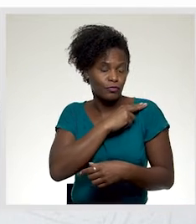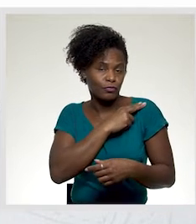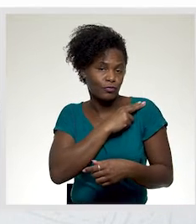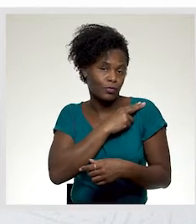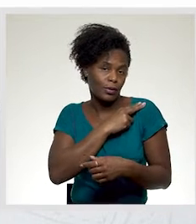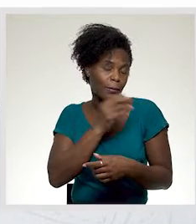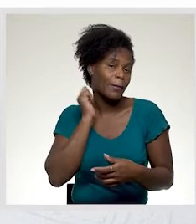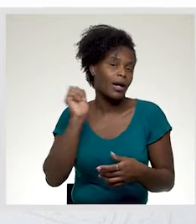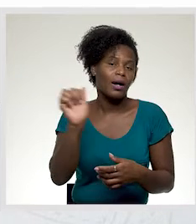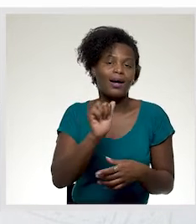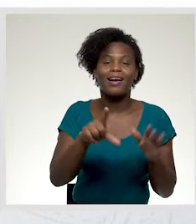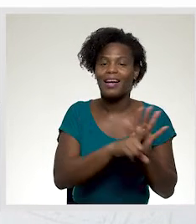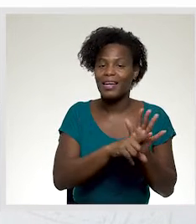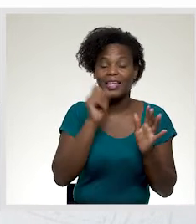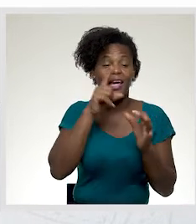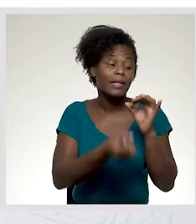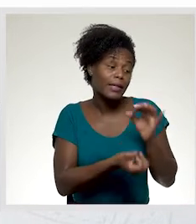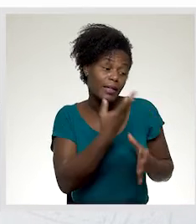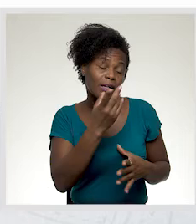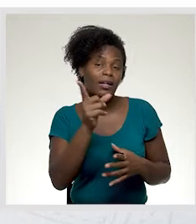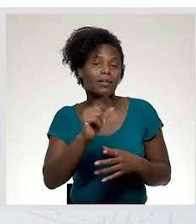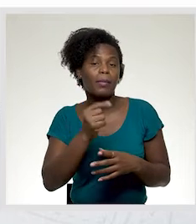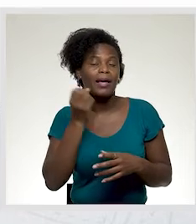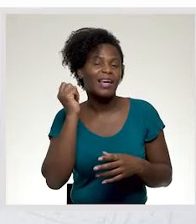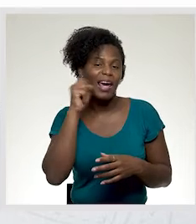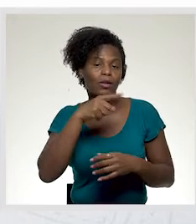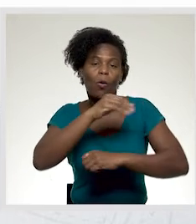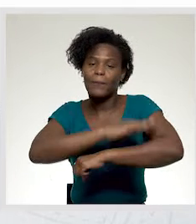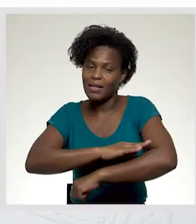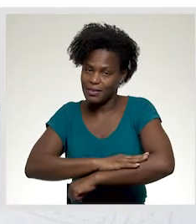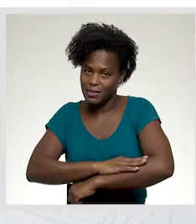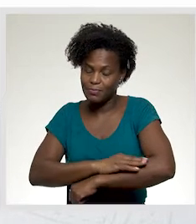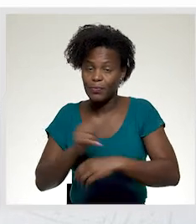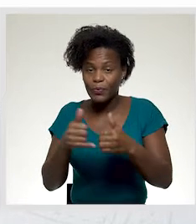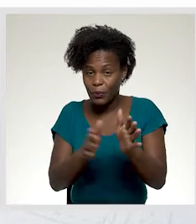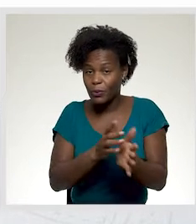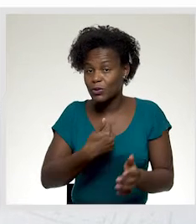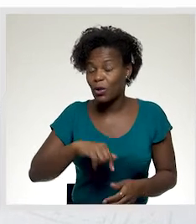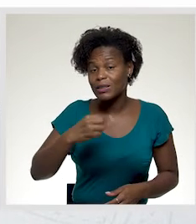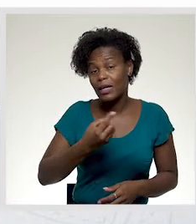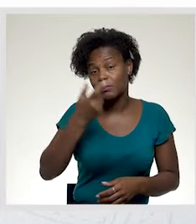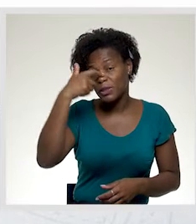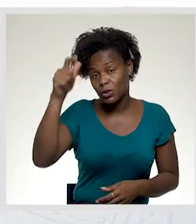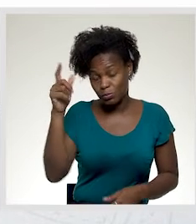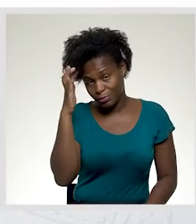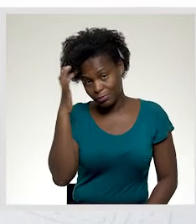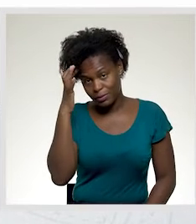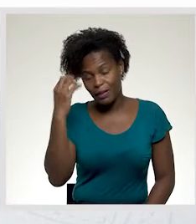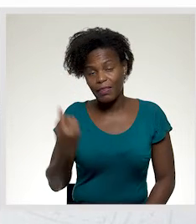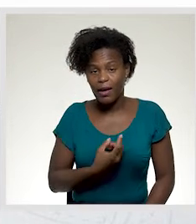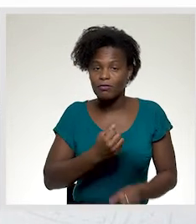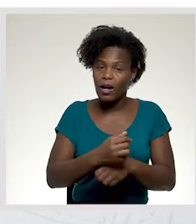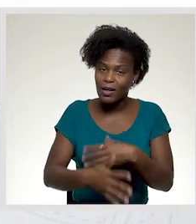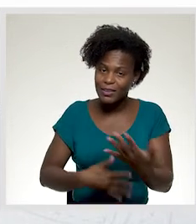lei. Aquele que cria e aquele que obedece. Todos nós, como seres racionais, devemos